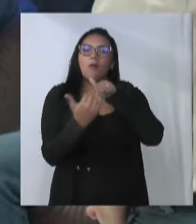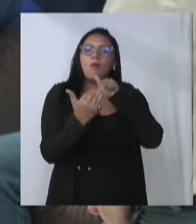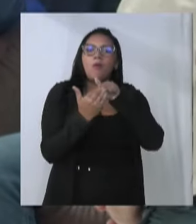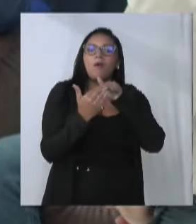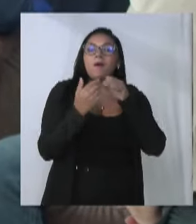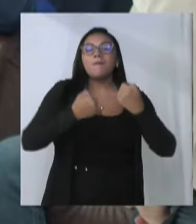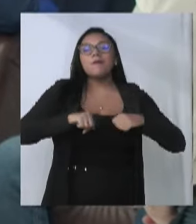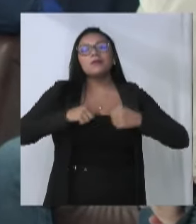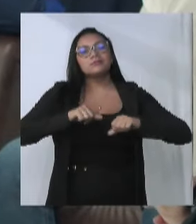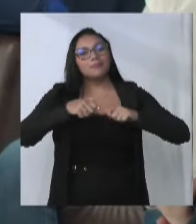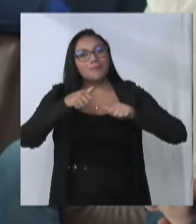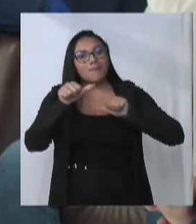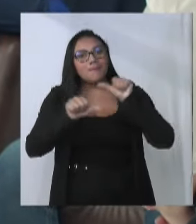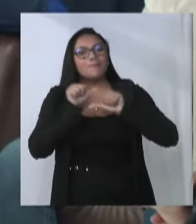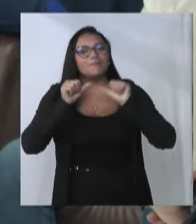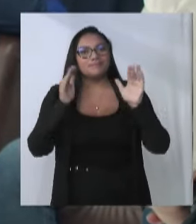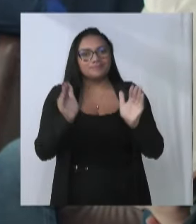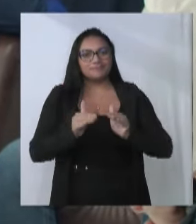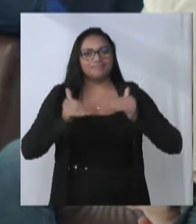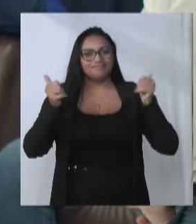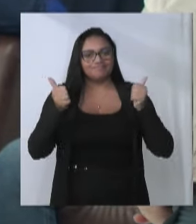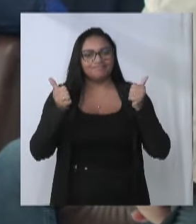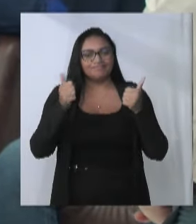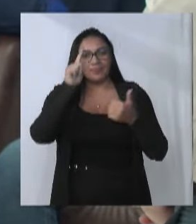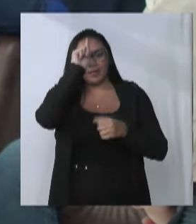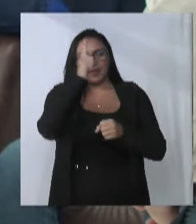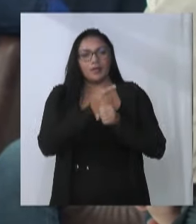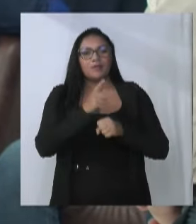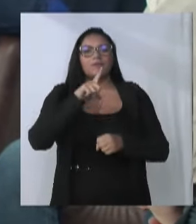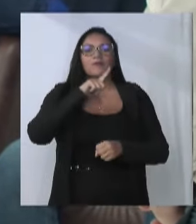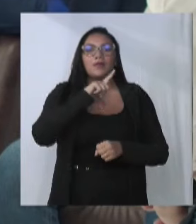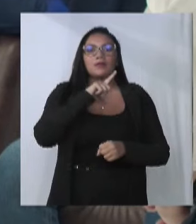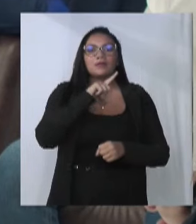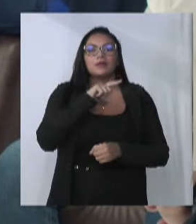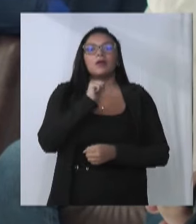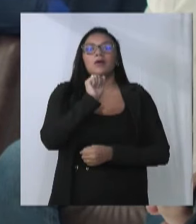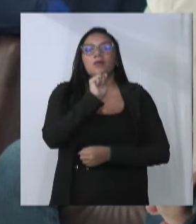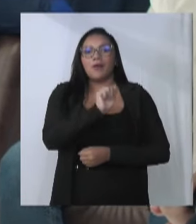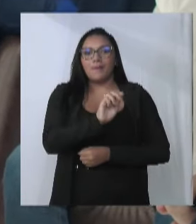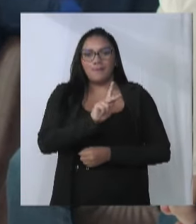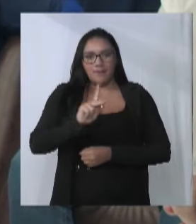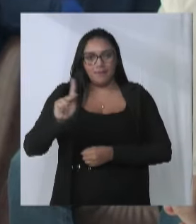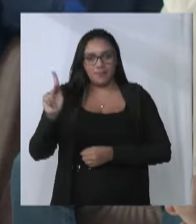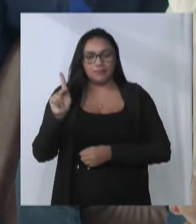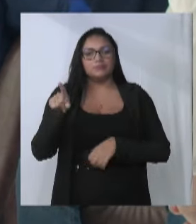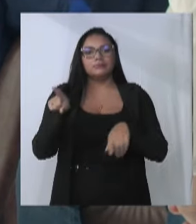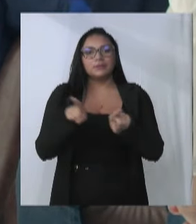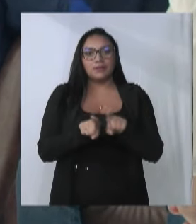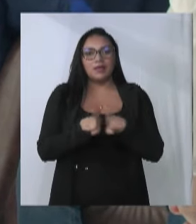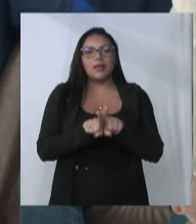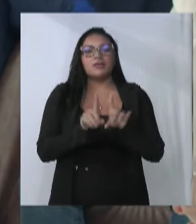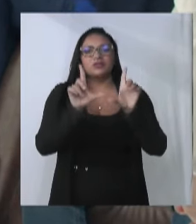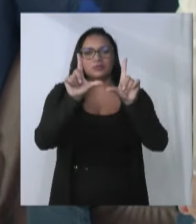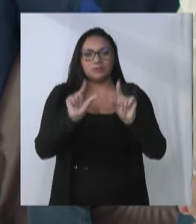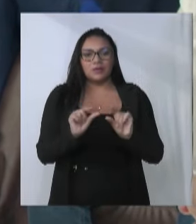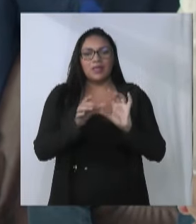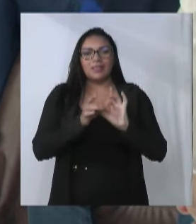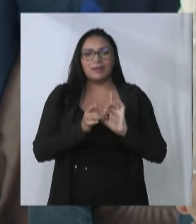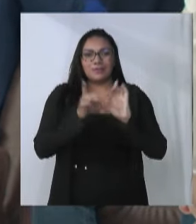gestão. Nós temos uma plataforma que vai diminuir a burocracia pública, que sempre é